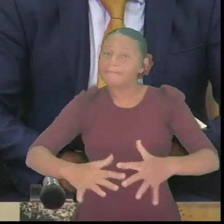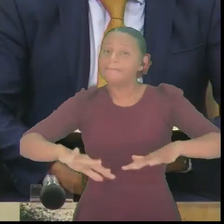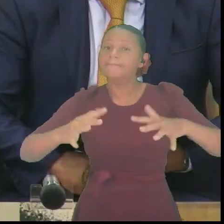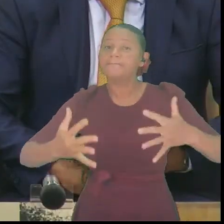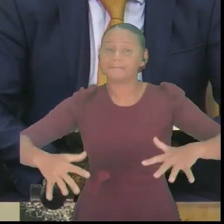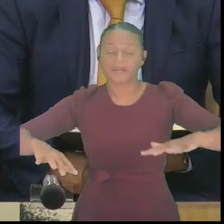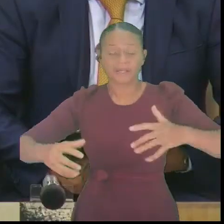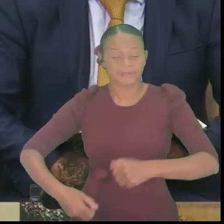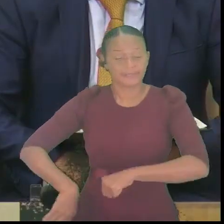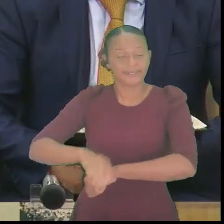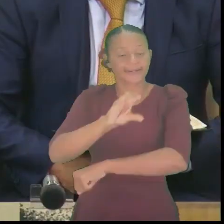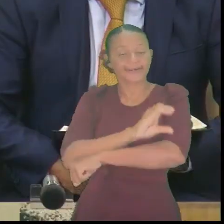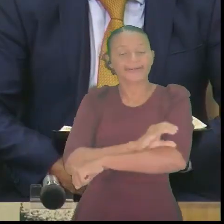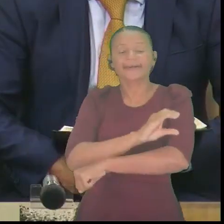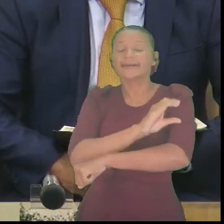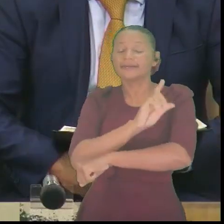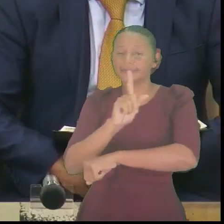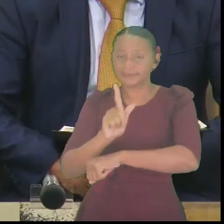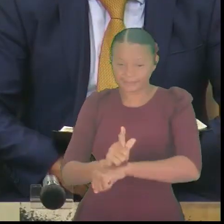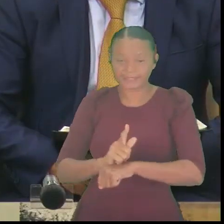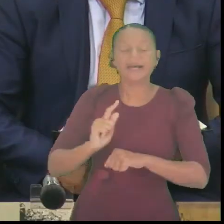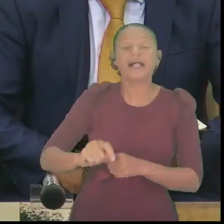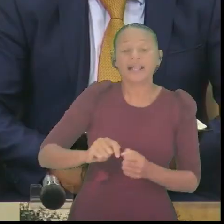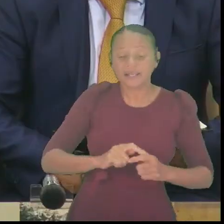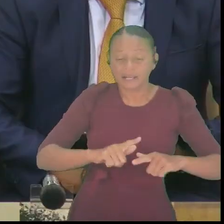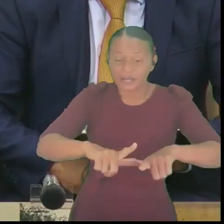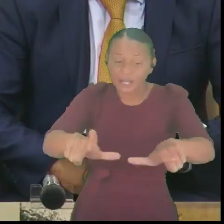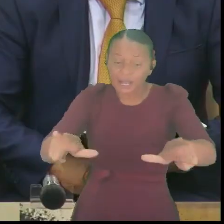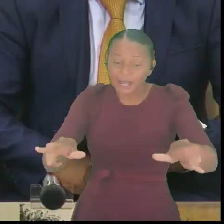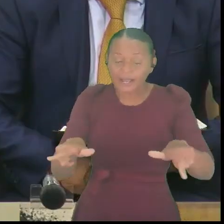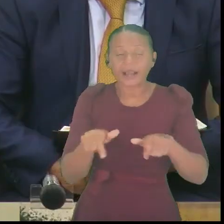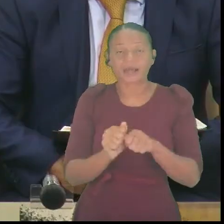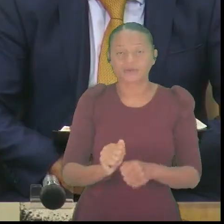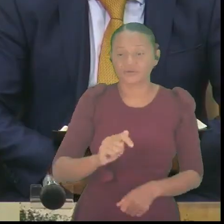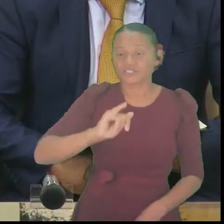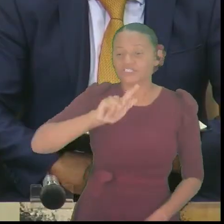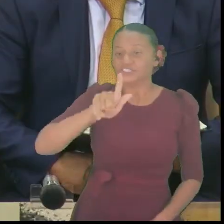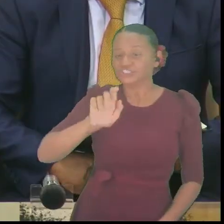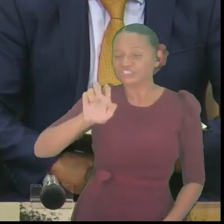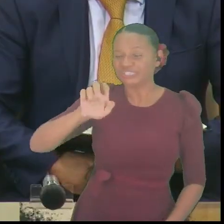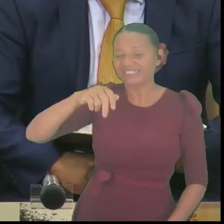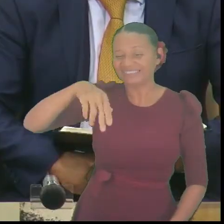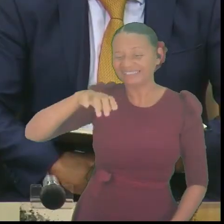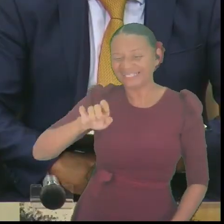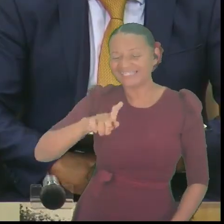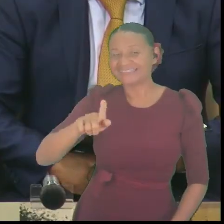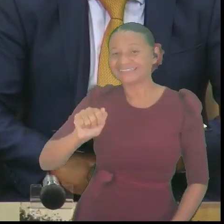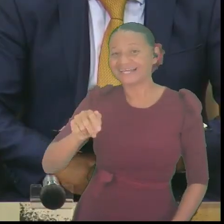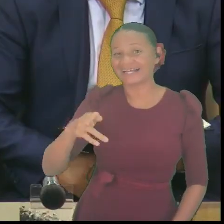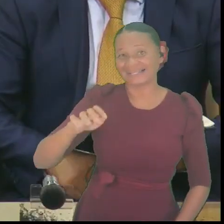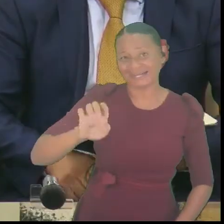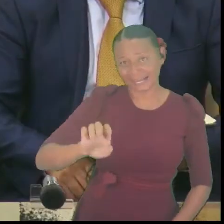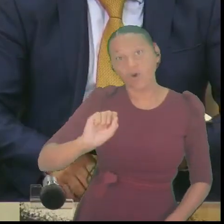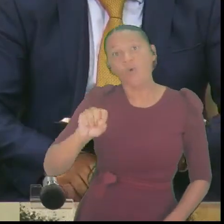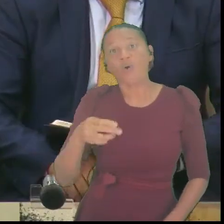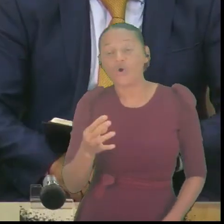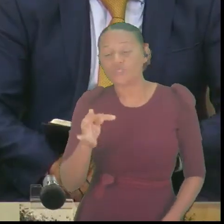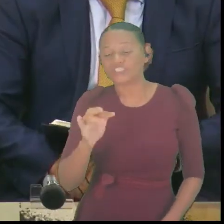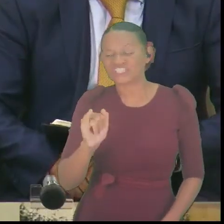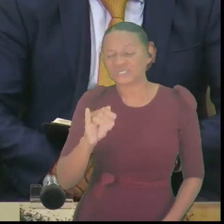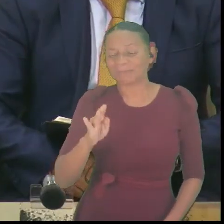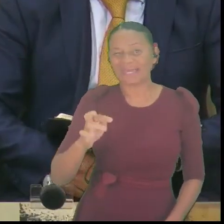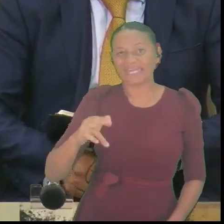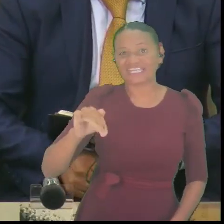Bíblia também é chamado de Lago de Genezaré ou Mar de Tiberíades. De um lado do mar da Galileia, você tem aquilo que nós chamamos de